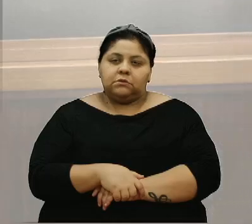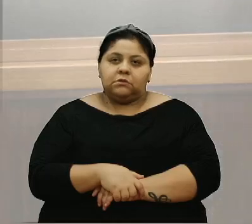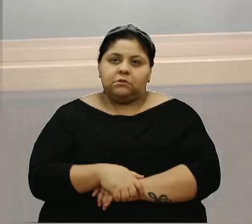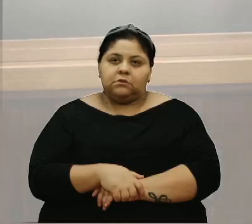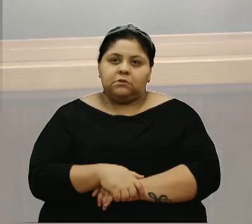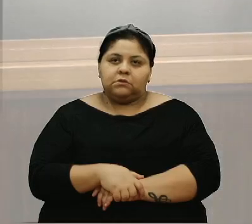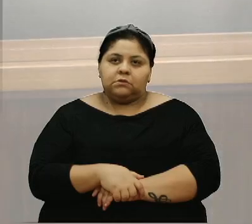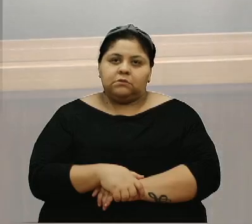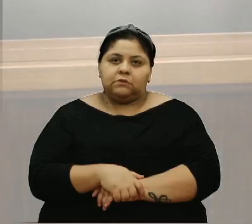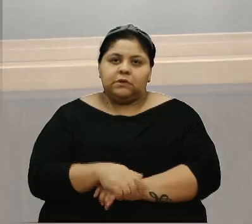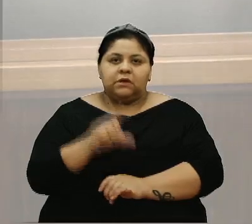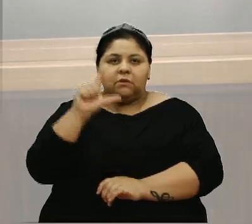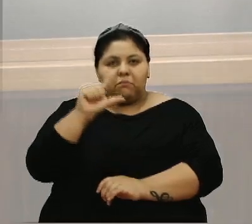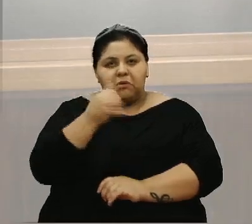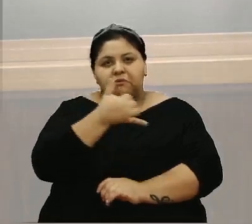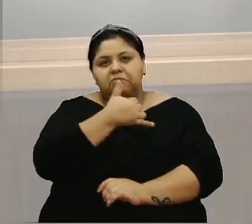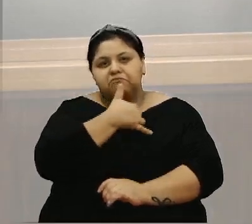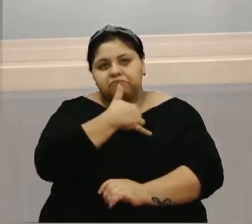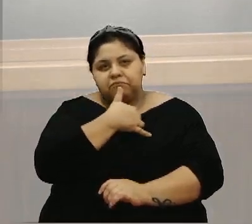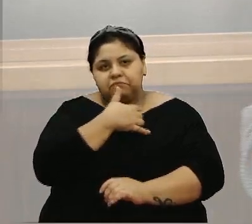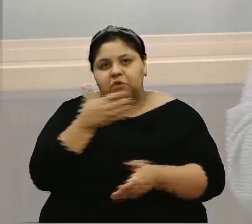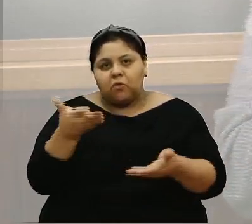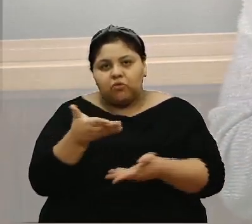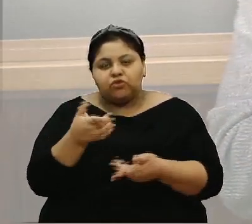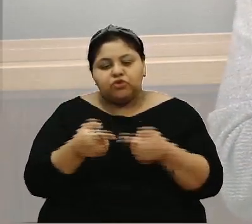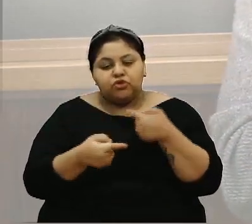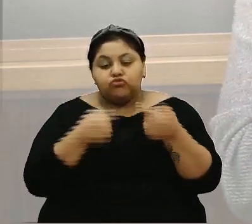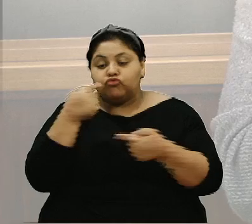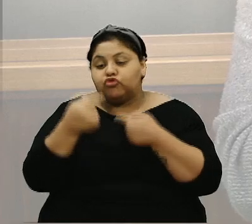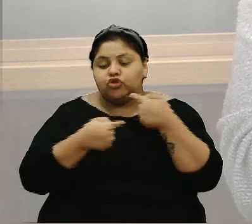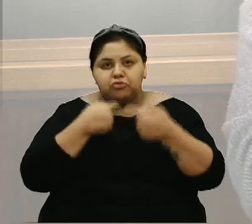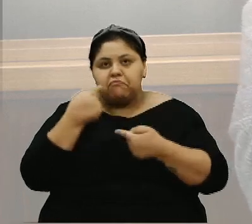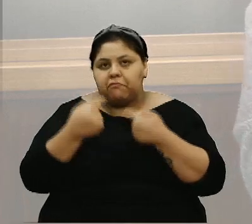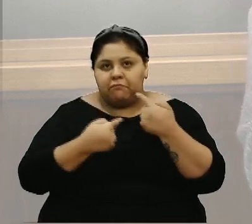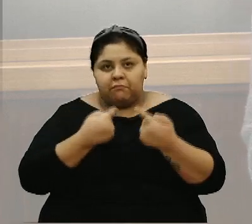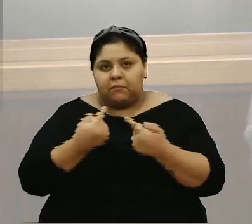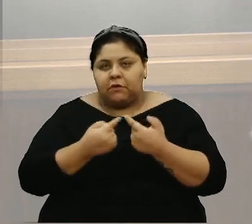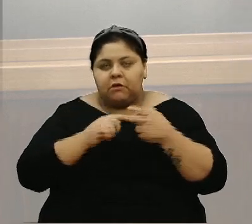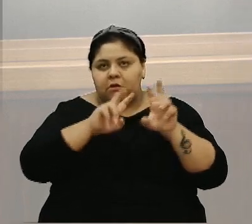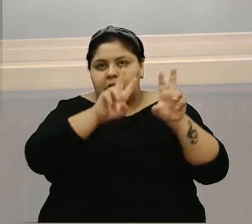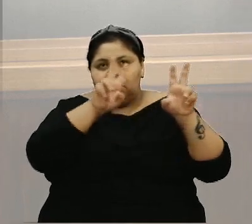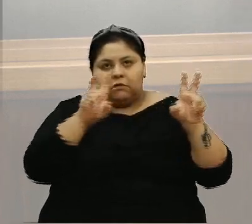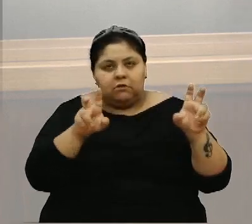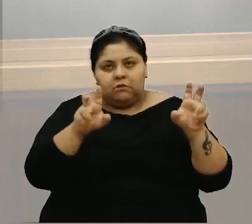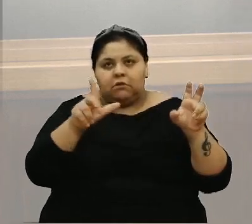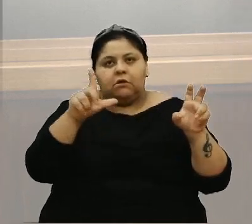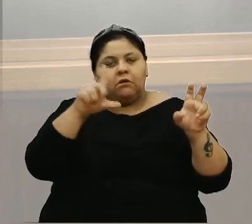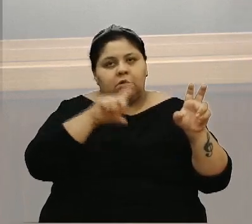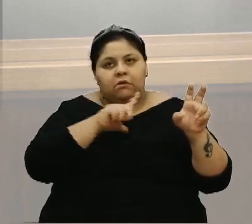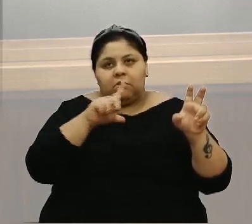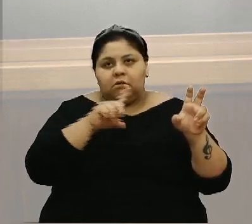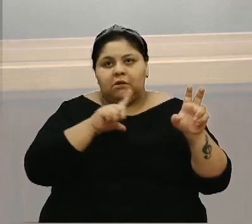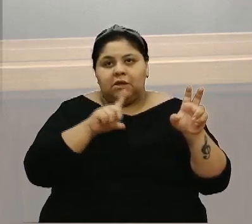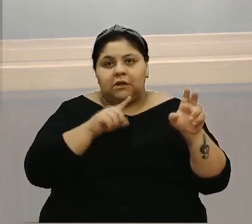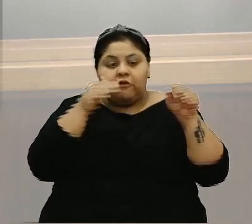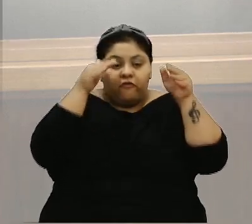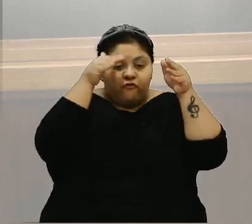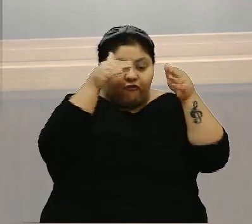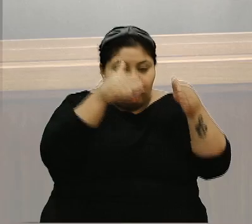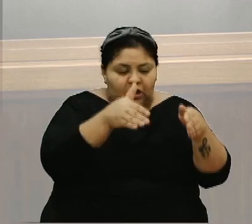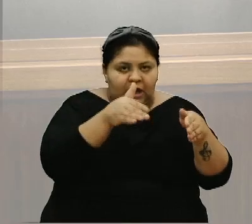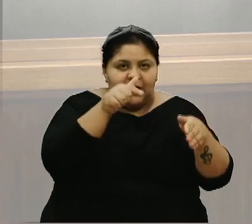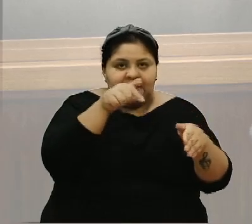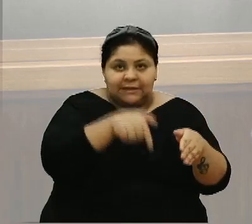um pouco triste nós estarmos debatendo um dos temas que tem se tornado centrais nas